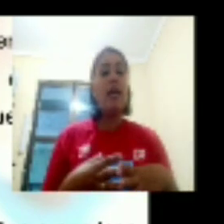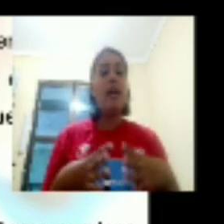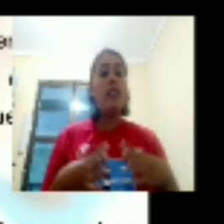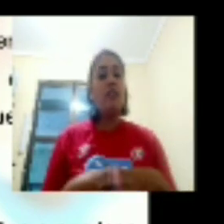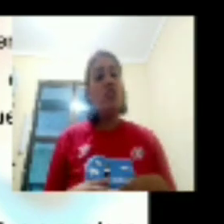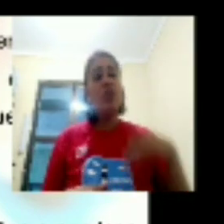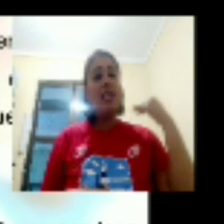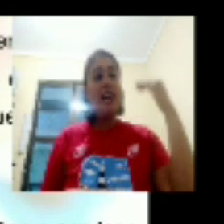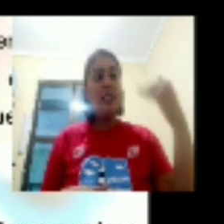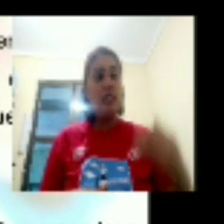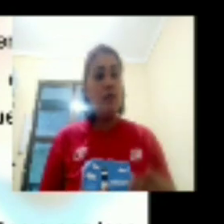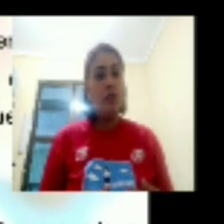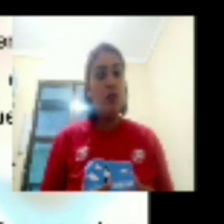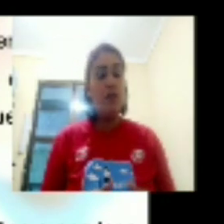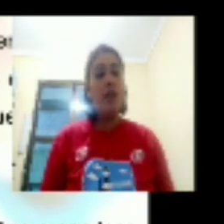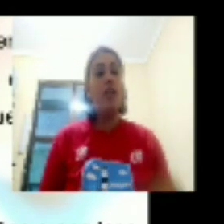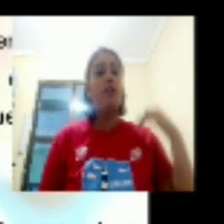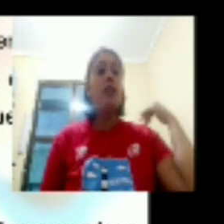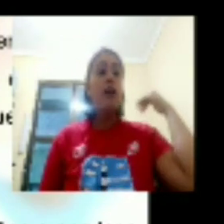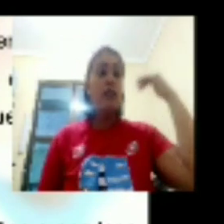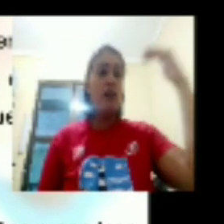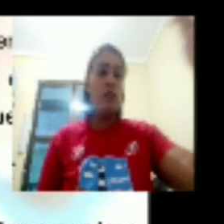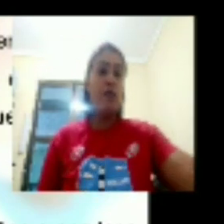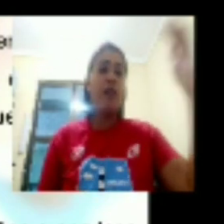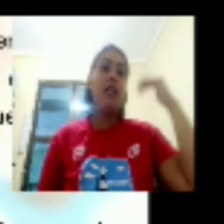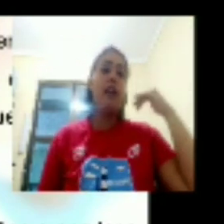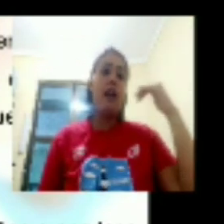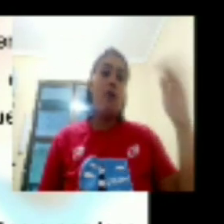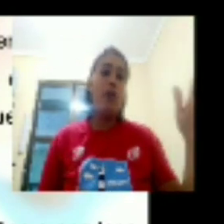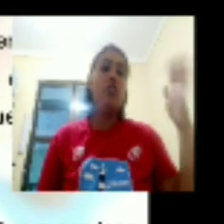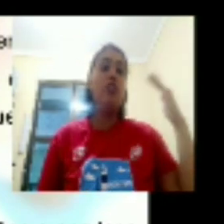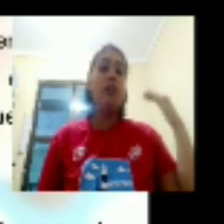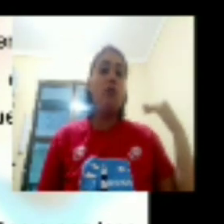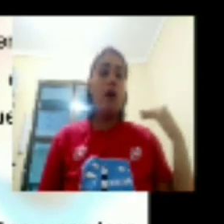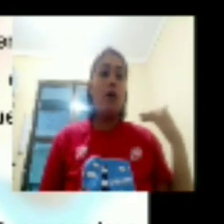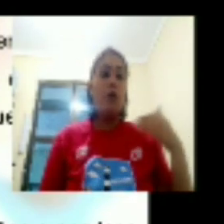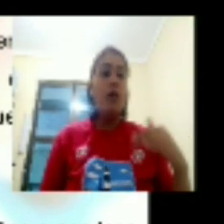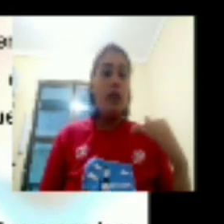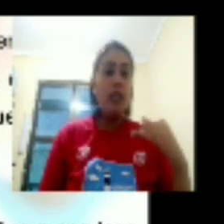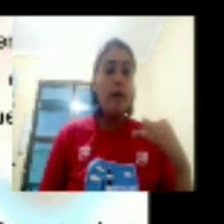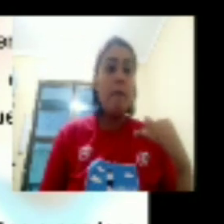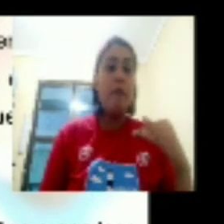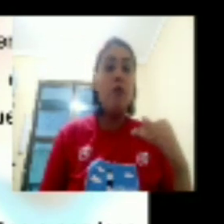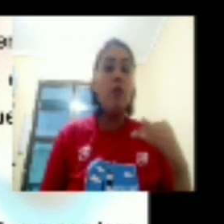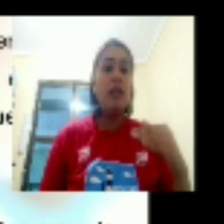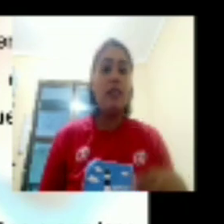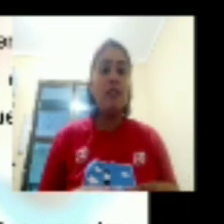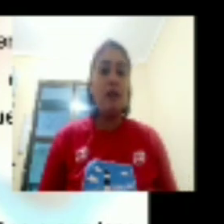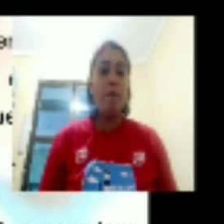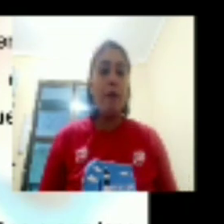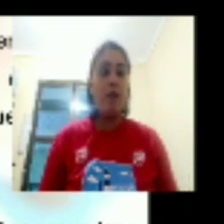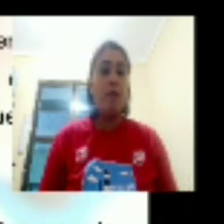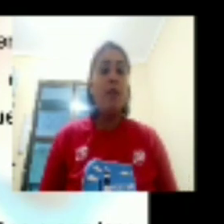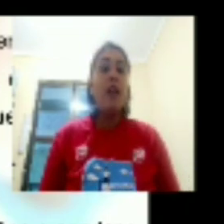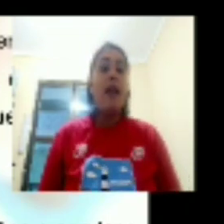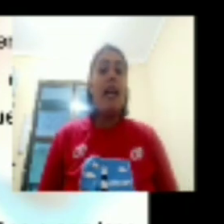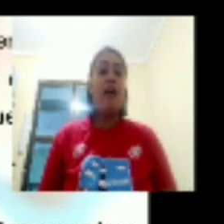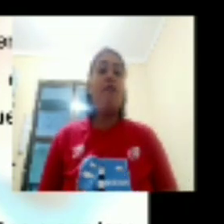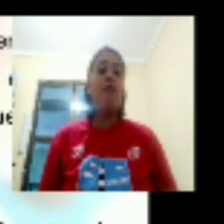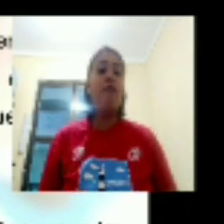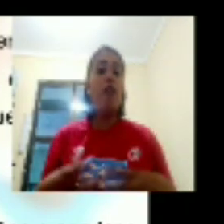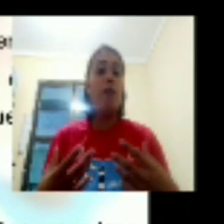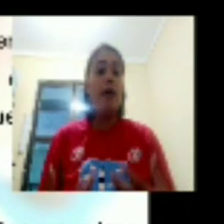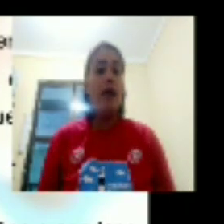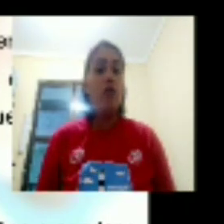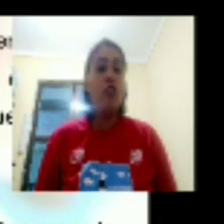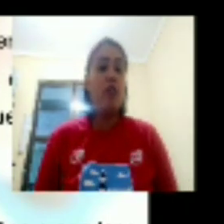essa lei, ele diz que cada nível de governo, tanto federal, estadual e municipal, ela